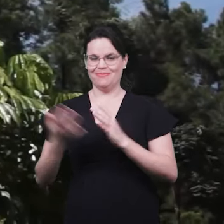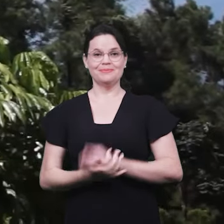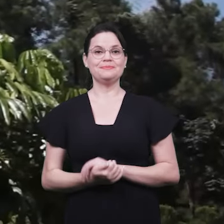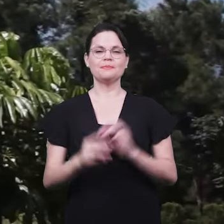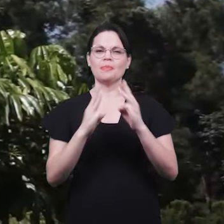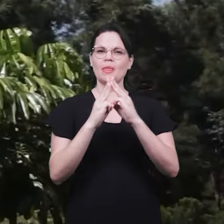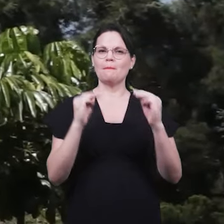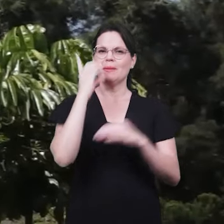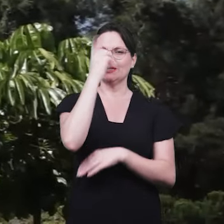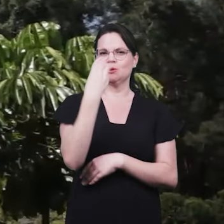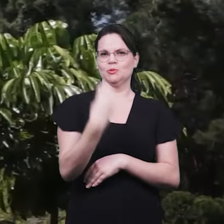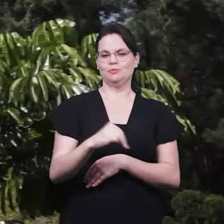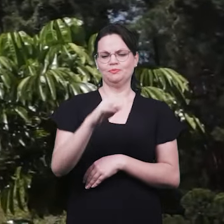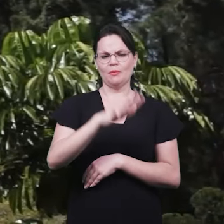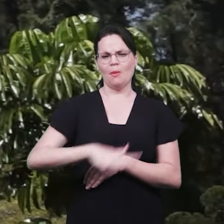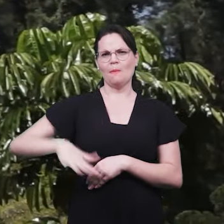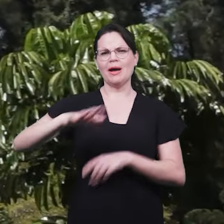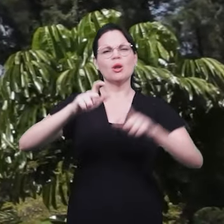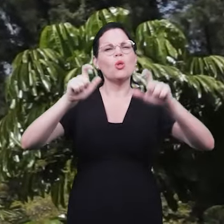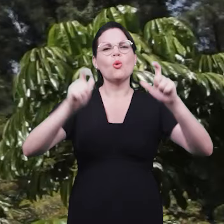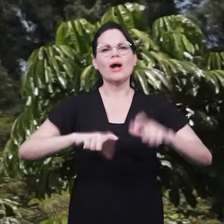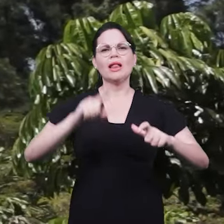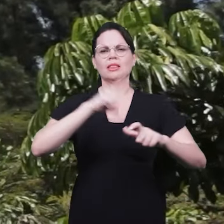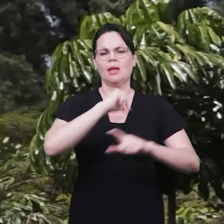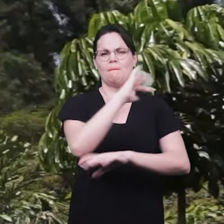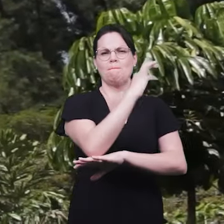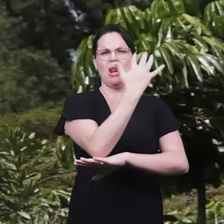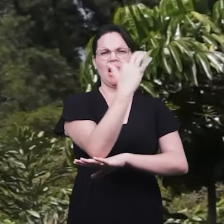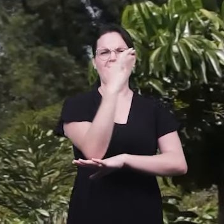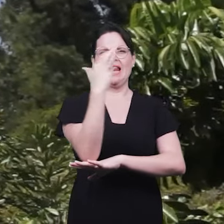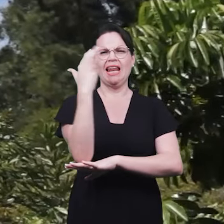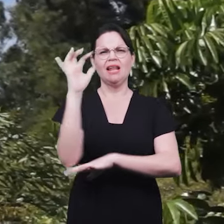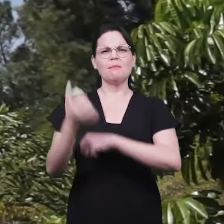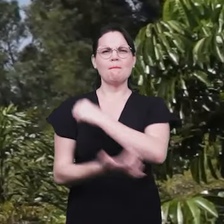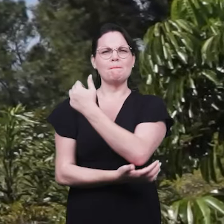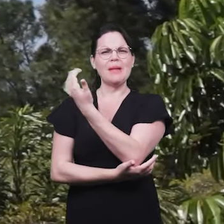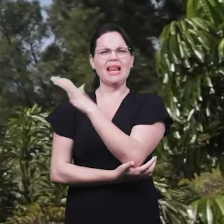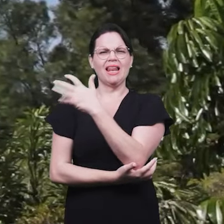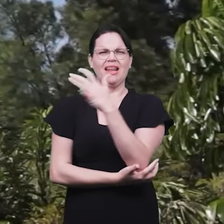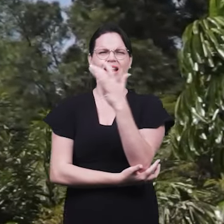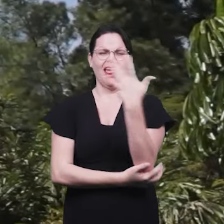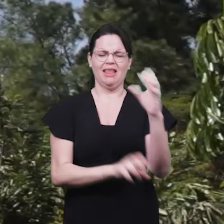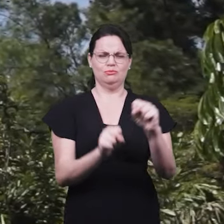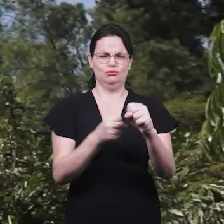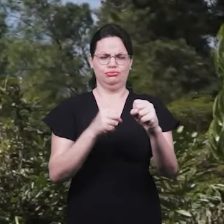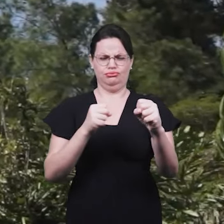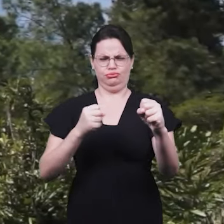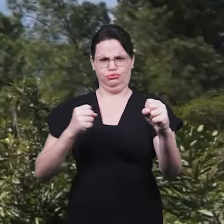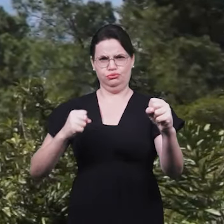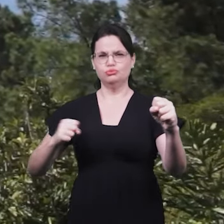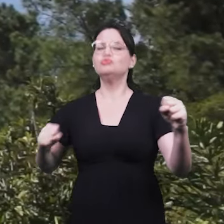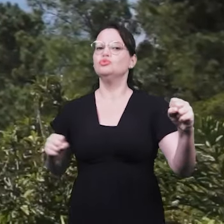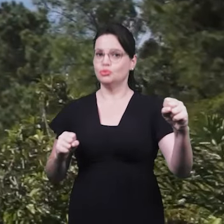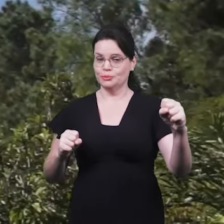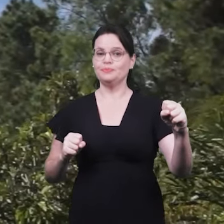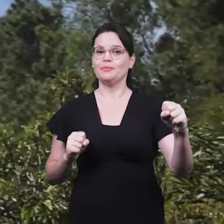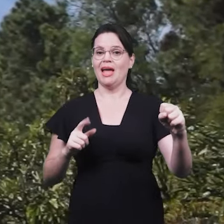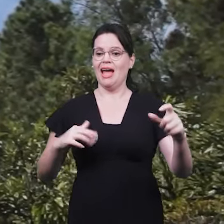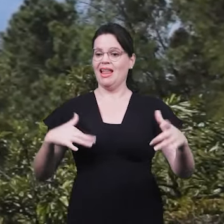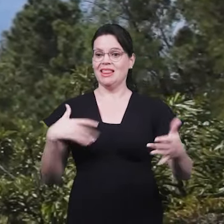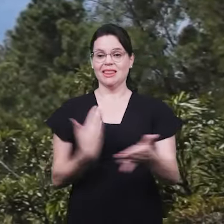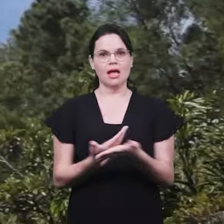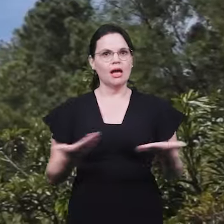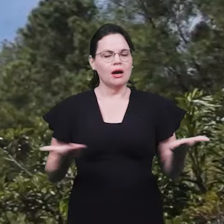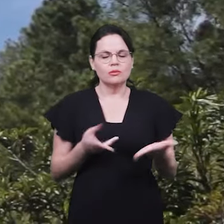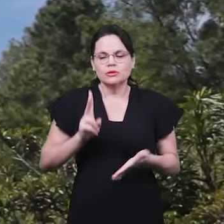está localizado em uma região da Mata Atlântica e tem mais de 400 hectares. Desde a sua fundação até os dias